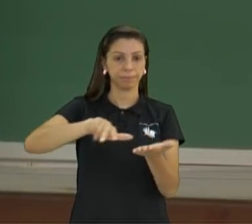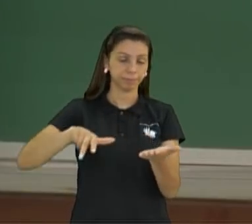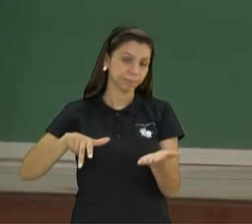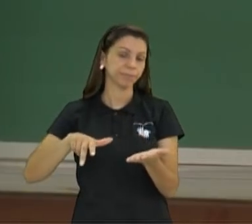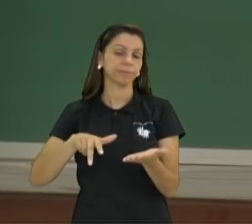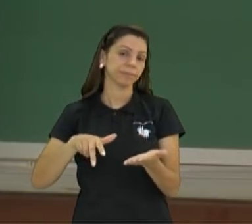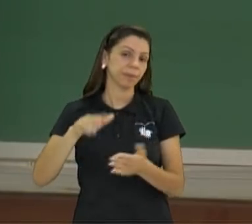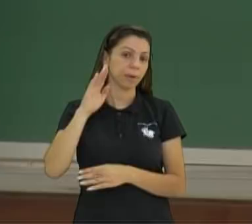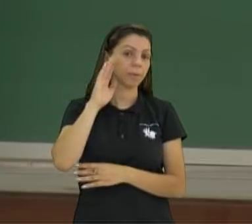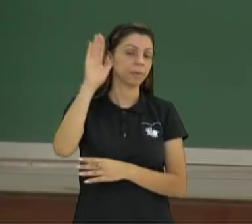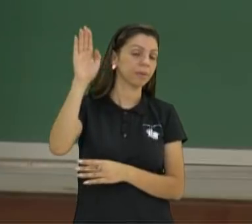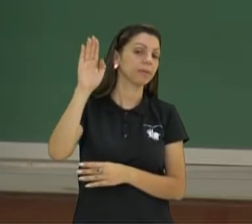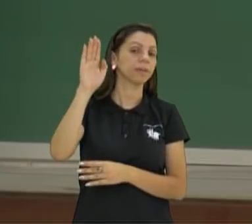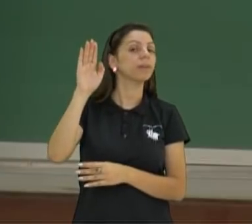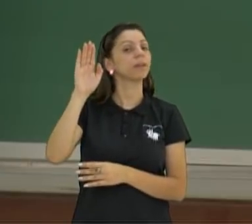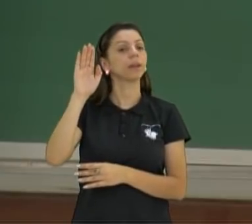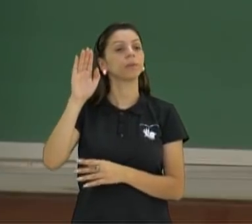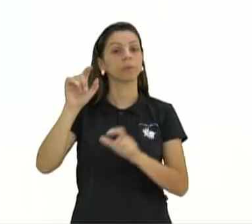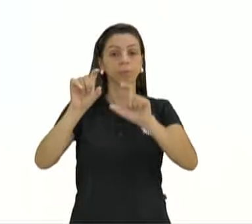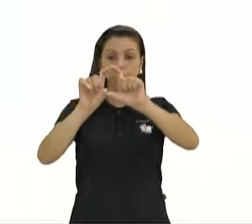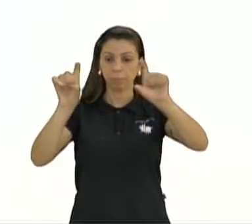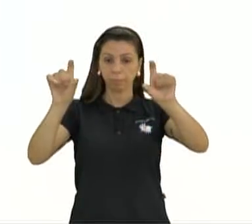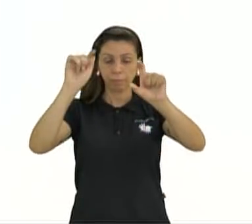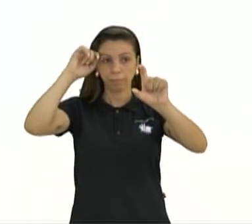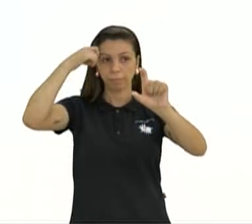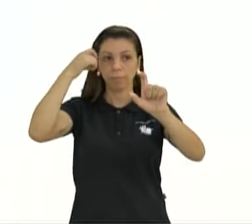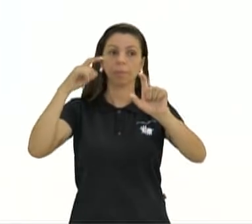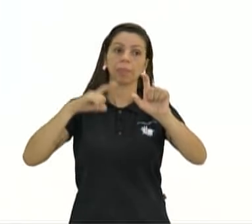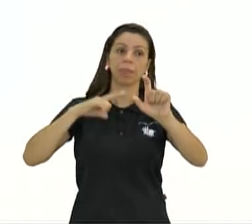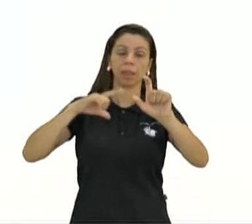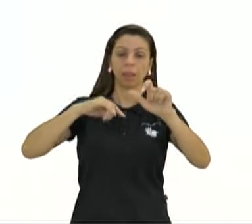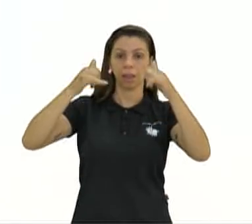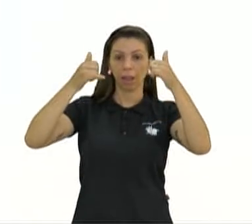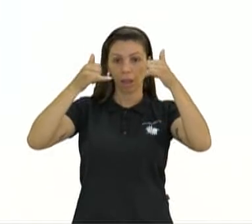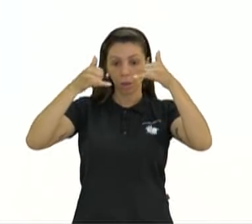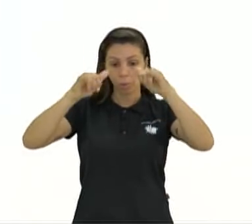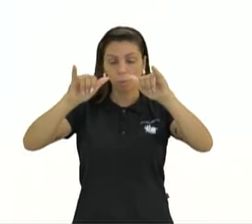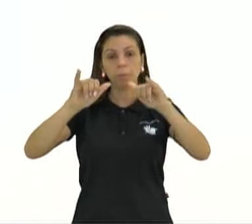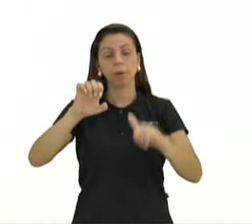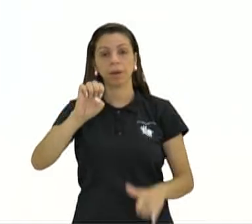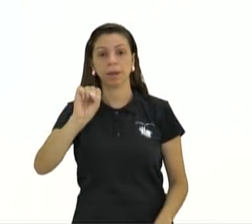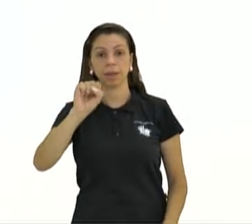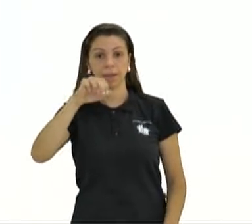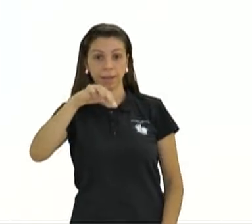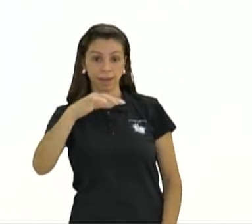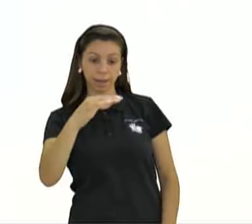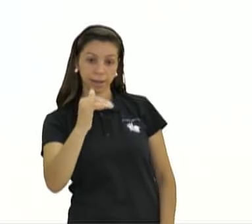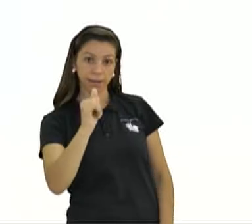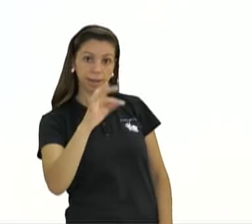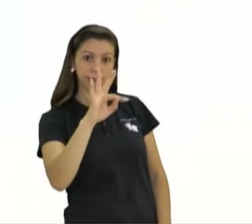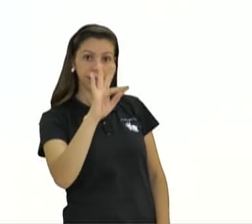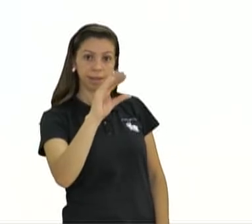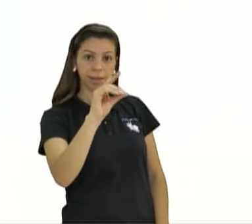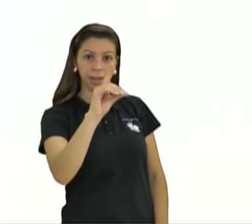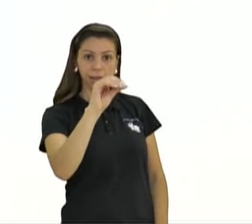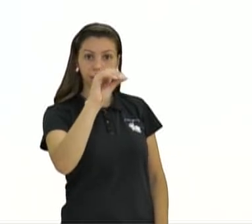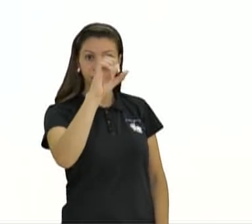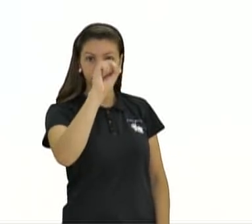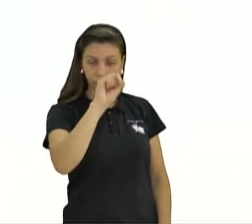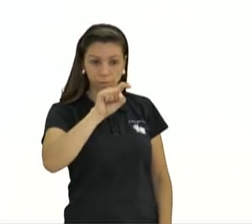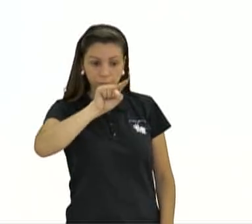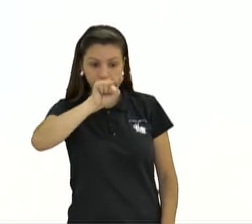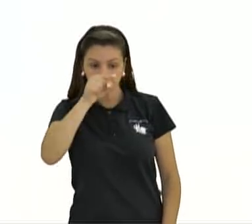lá direto para o trecho em negrito. Tem os bois dos encantados, vírgula. Tem o